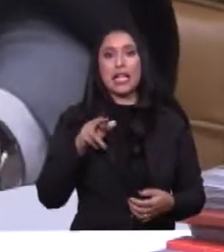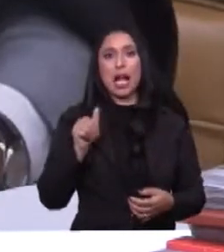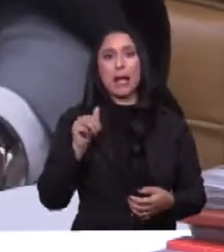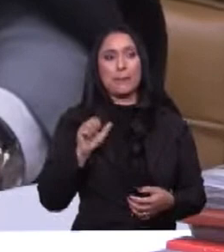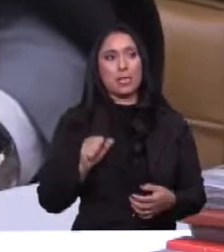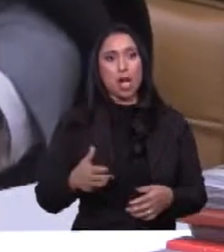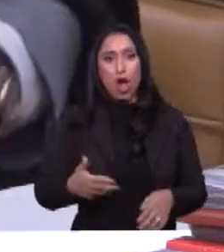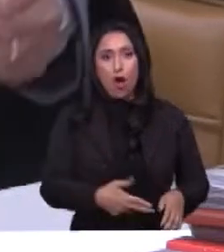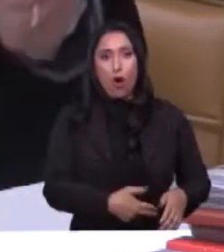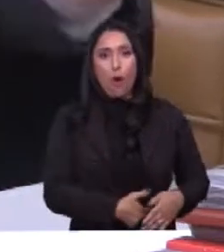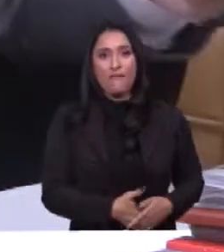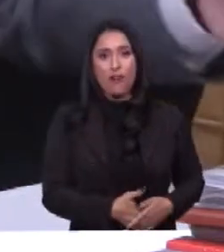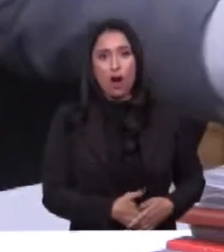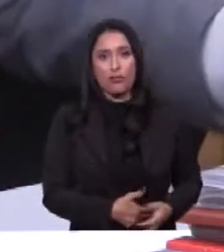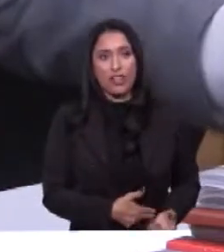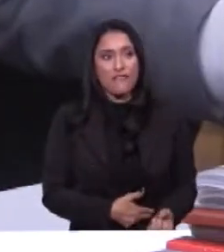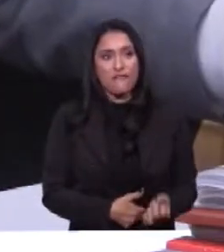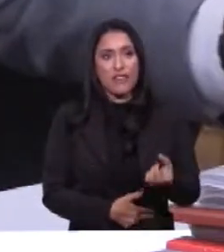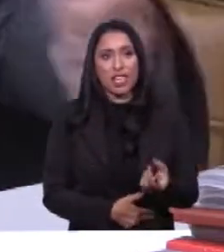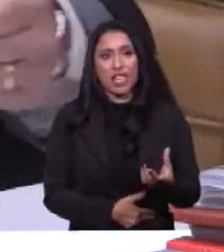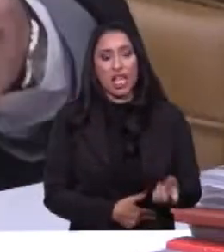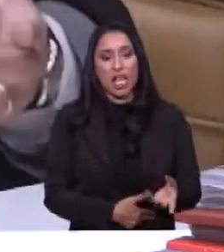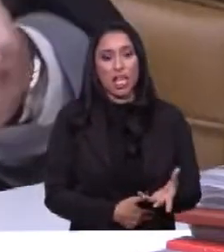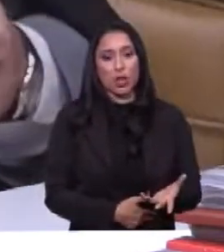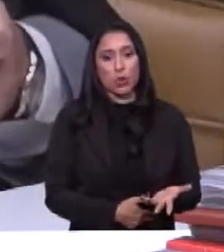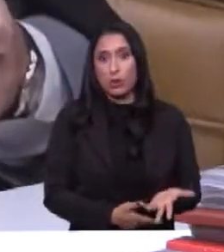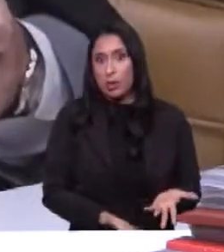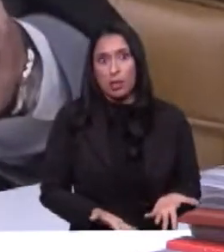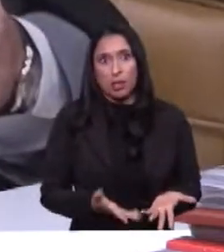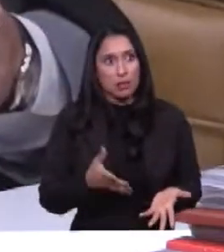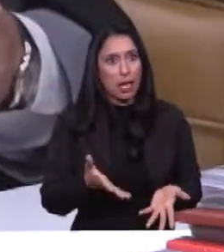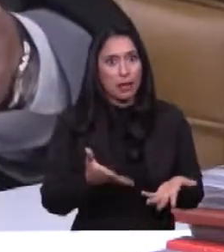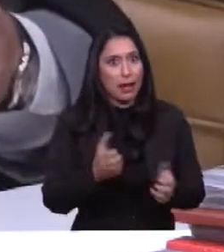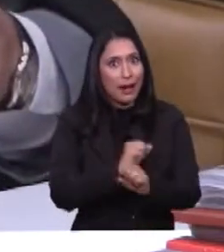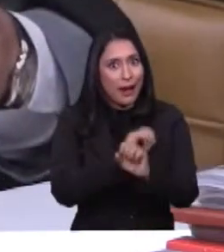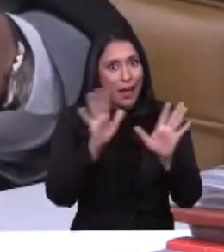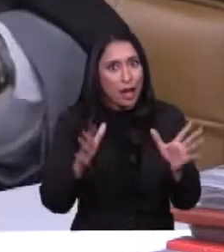com um revólver na cintura, vendendo, com dinheiro, isso é tráfico.